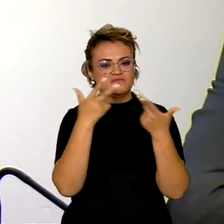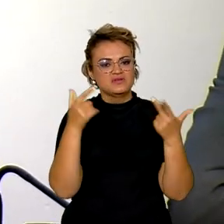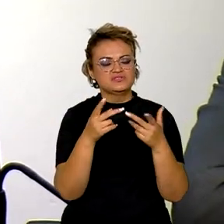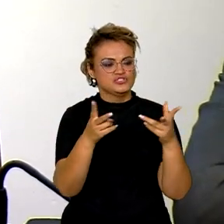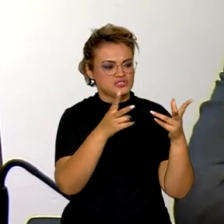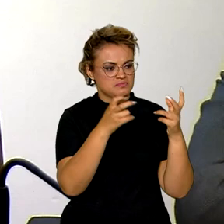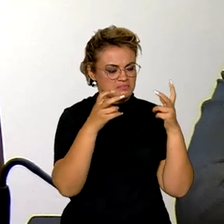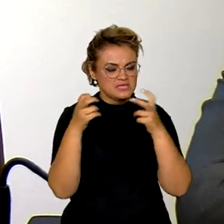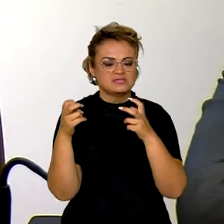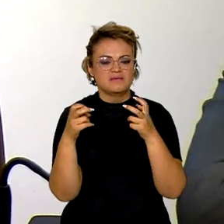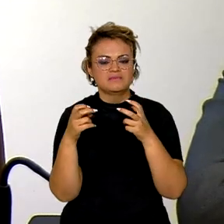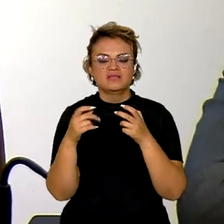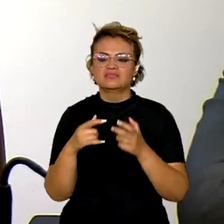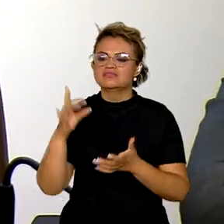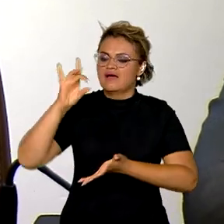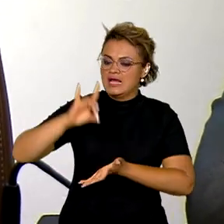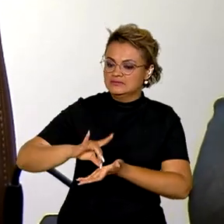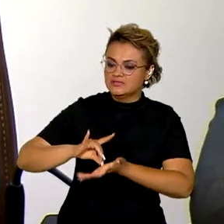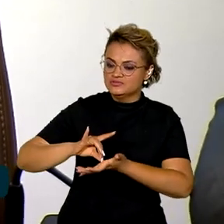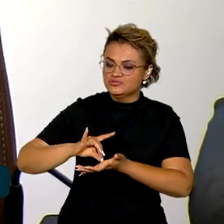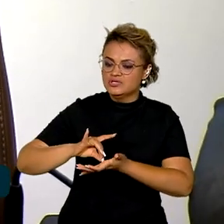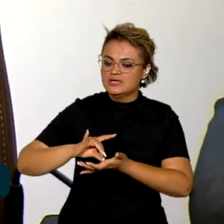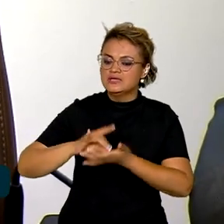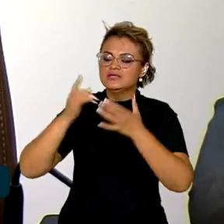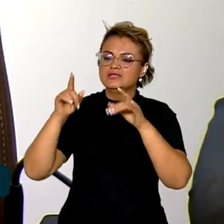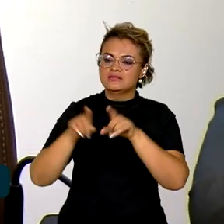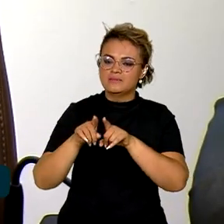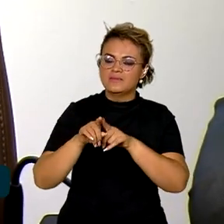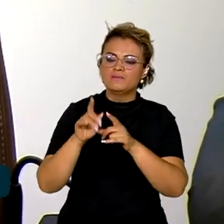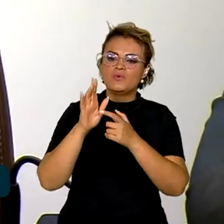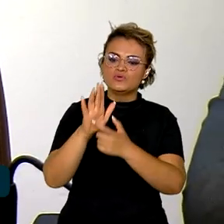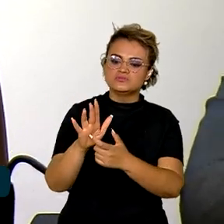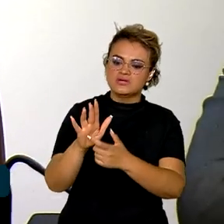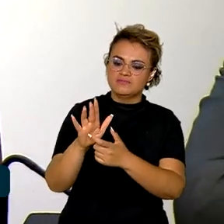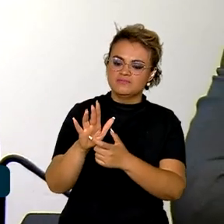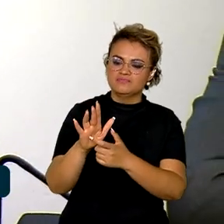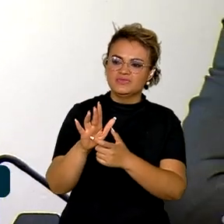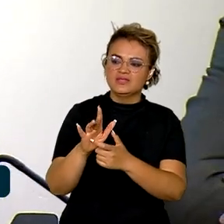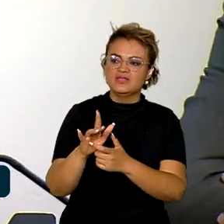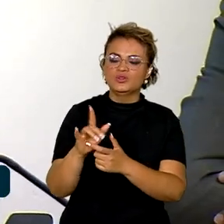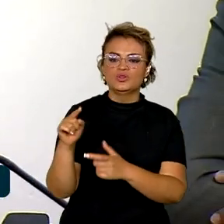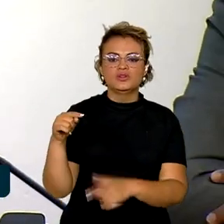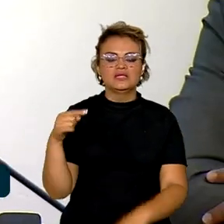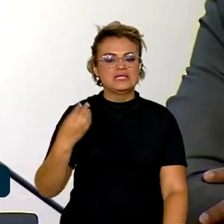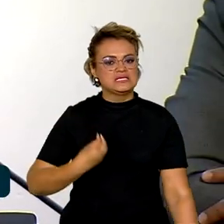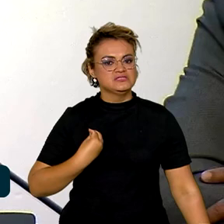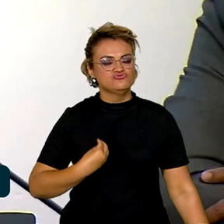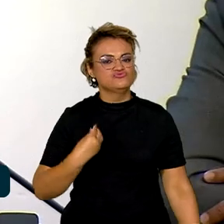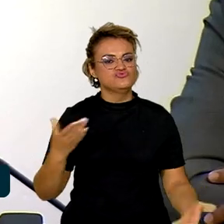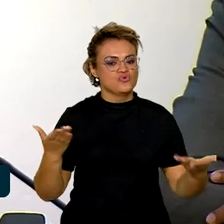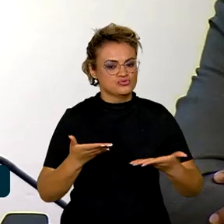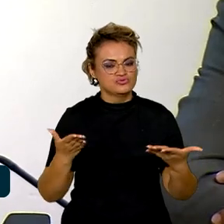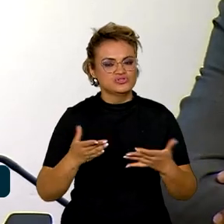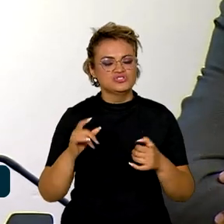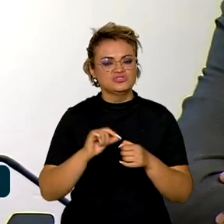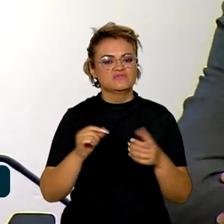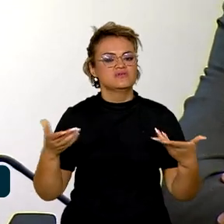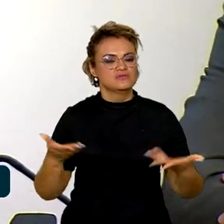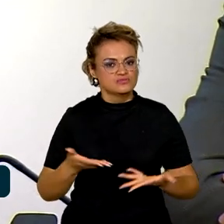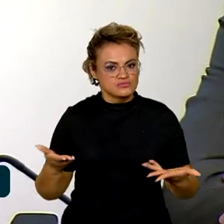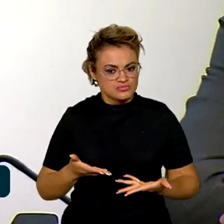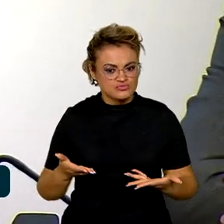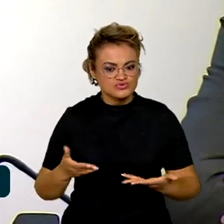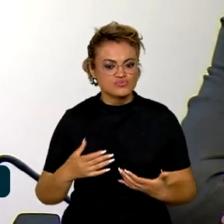observação empírica da realidade e que mostram que o que nós temos, que o que nós fazemos,